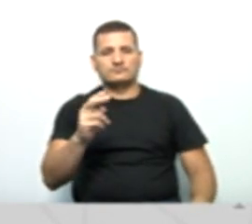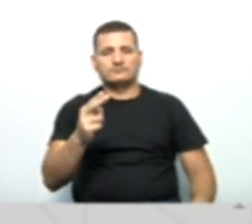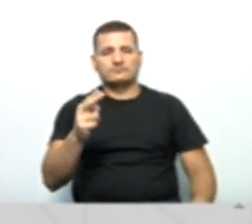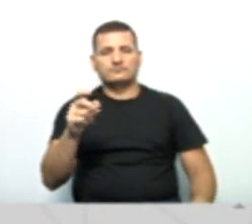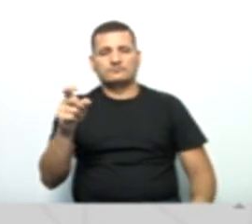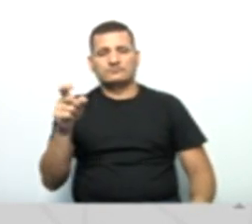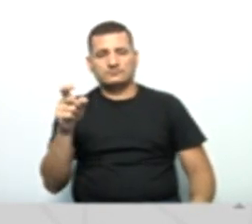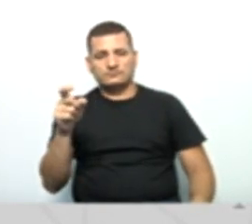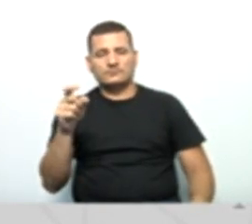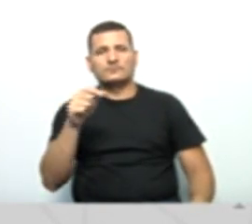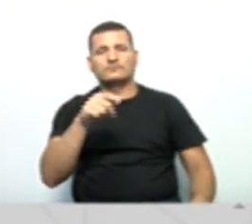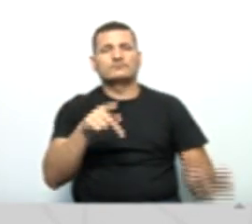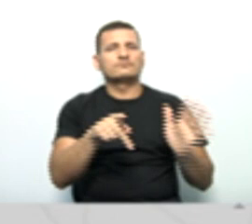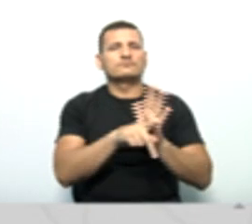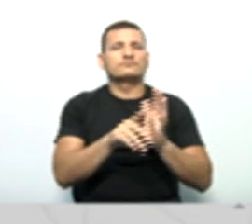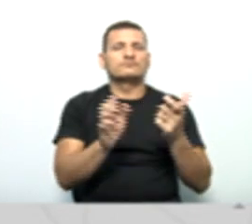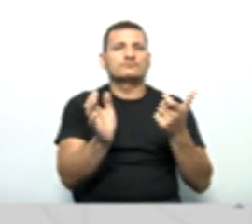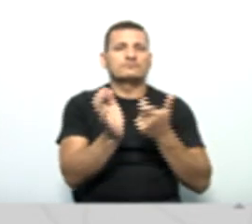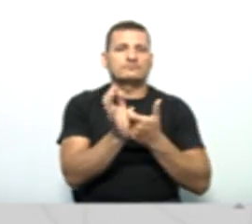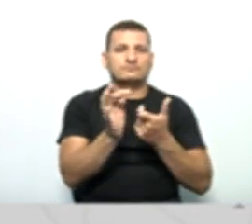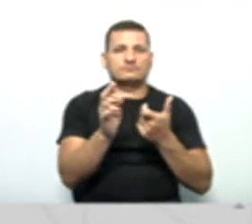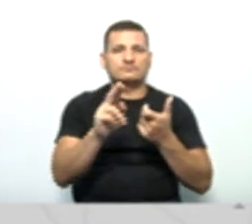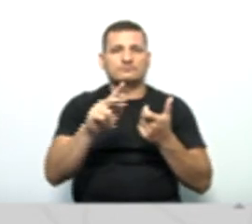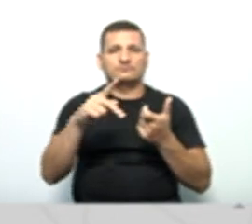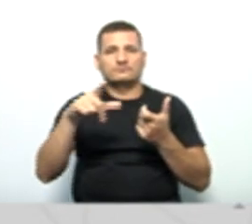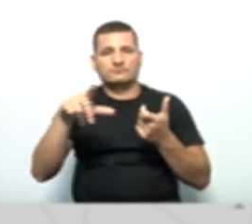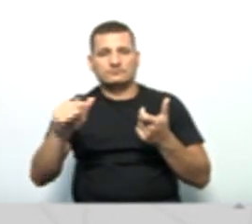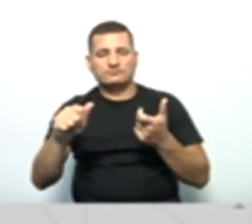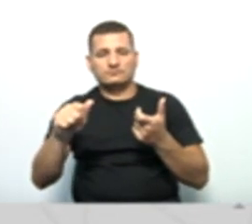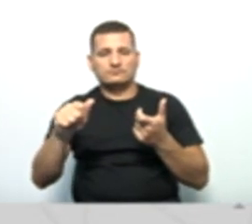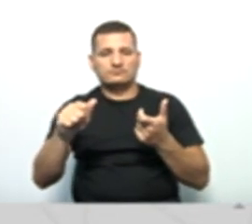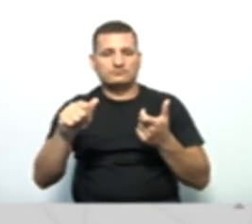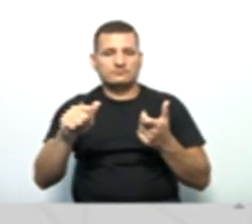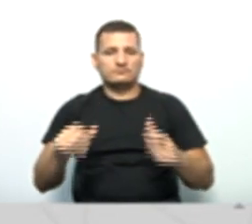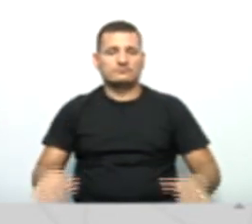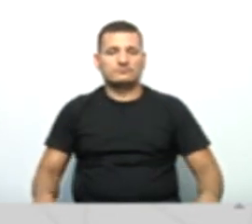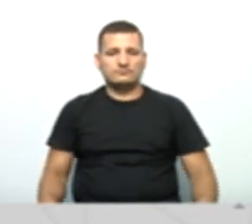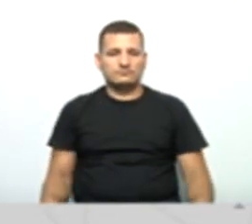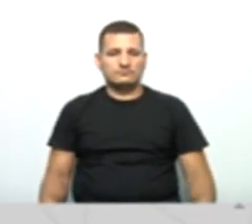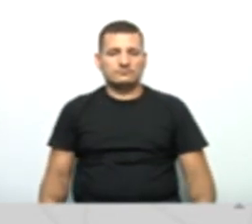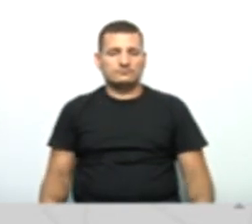à classe tupla. Ok? Vamos continuar lá.